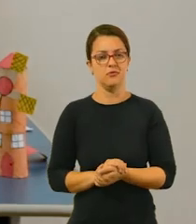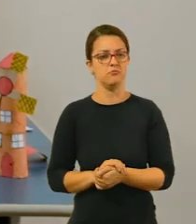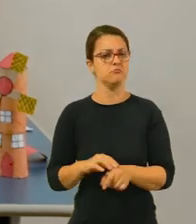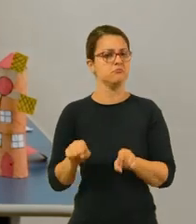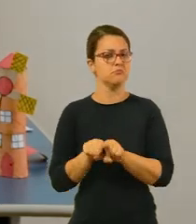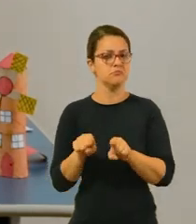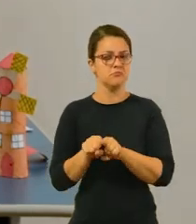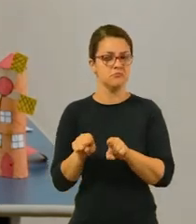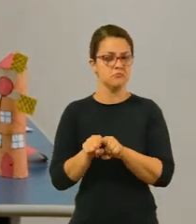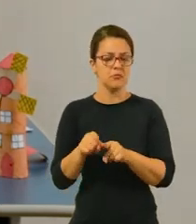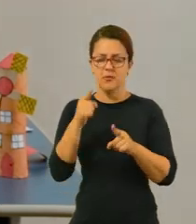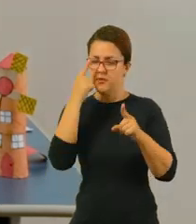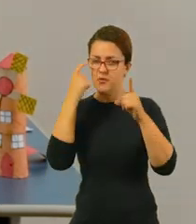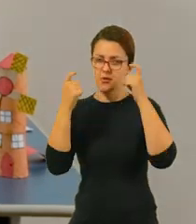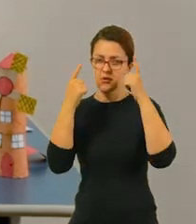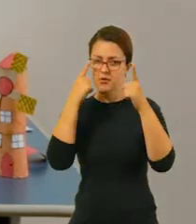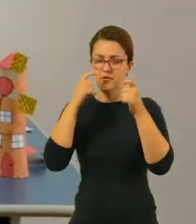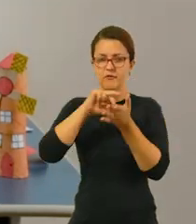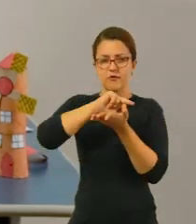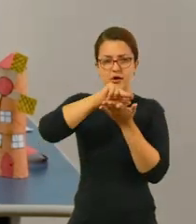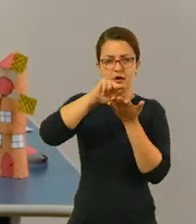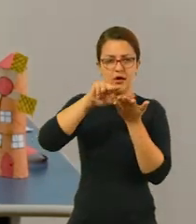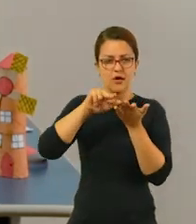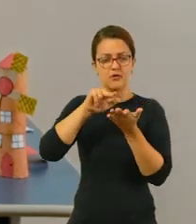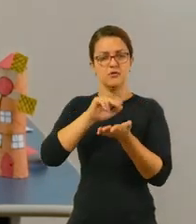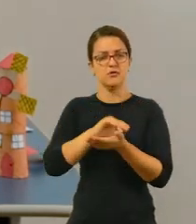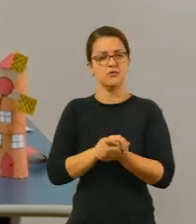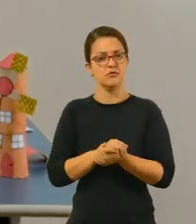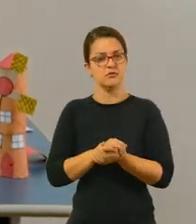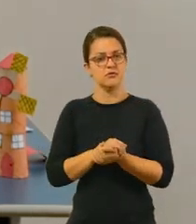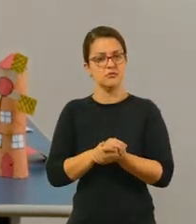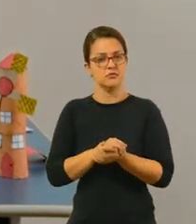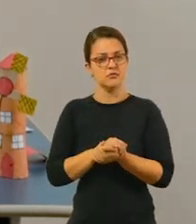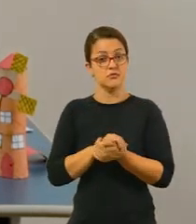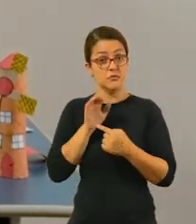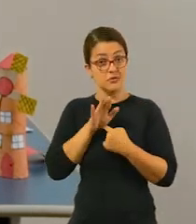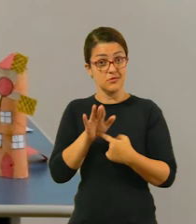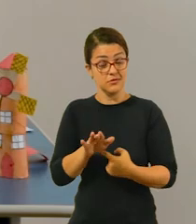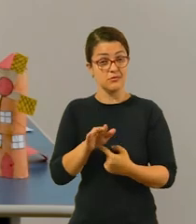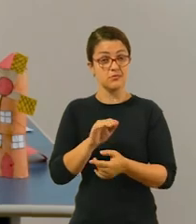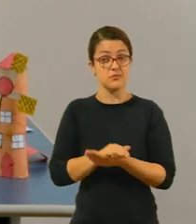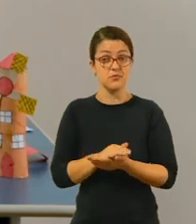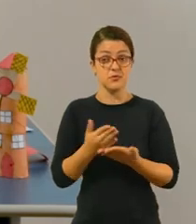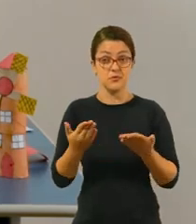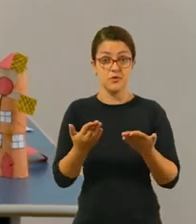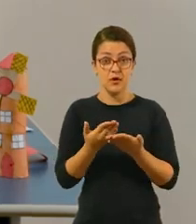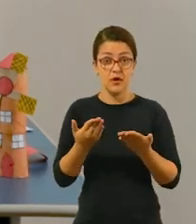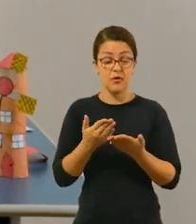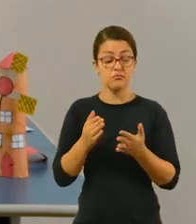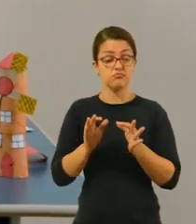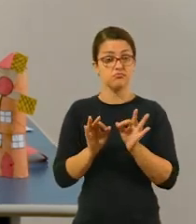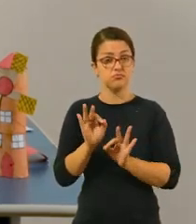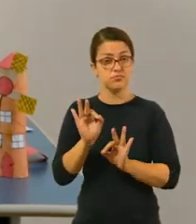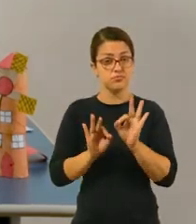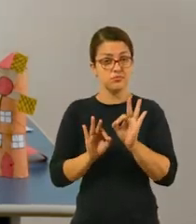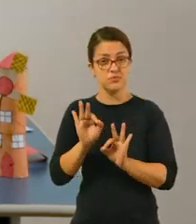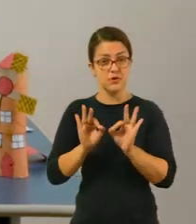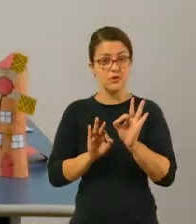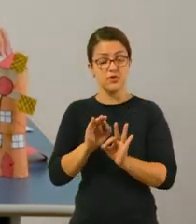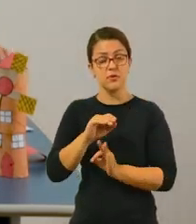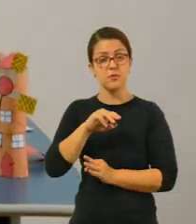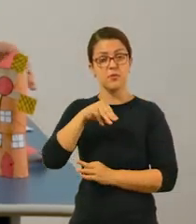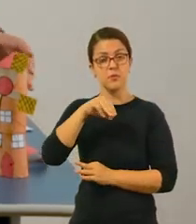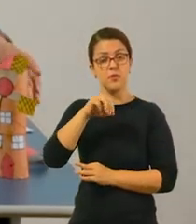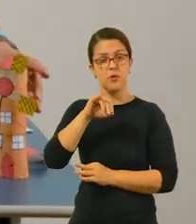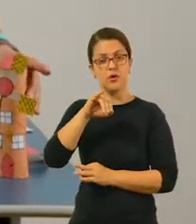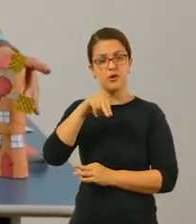várias ideias para vocês. Vamos agora confeccionar um moinho de vento. Algumas sugestões